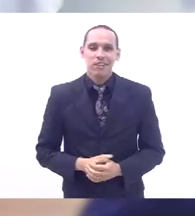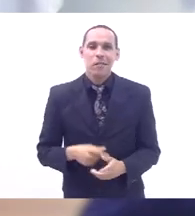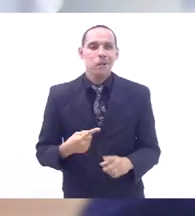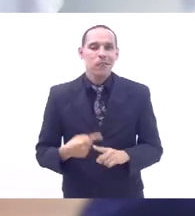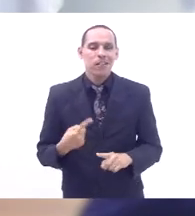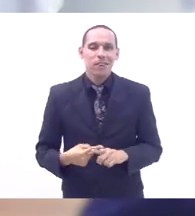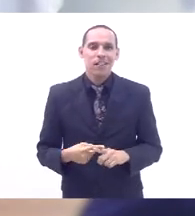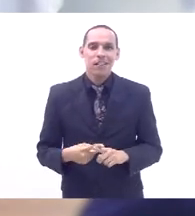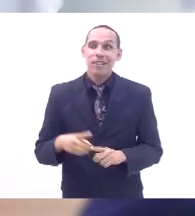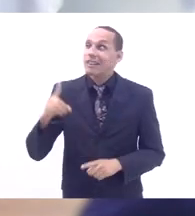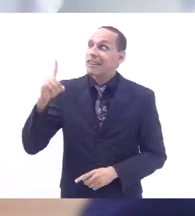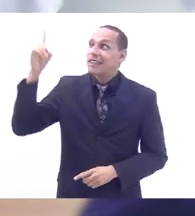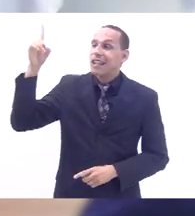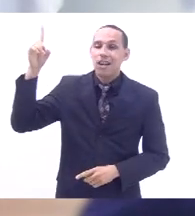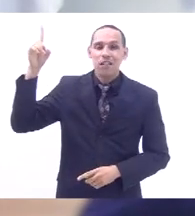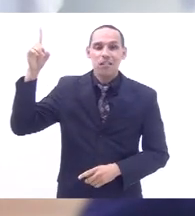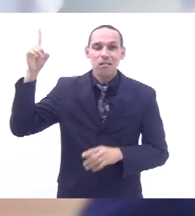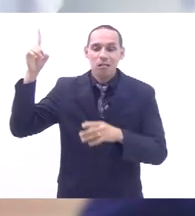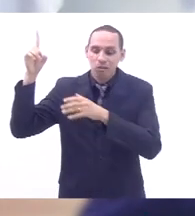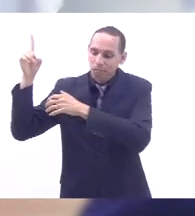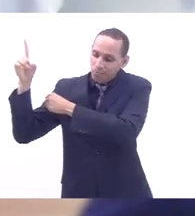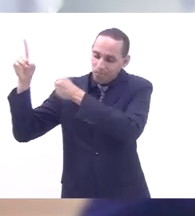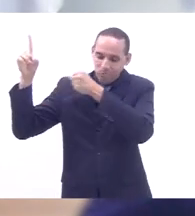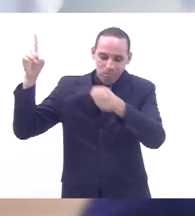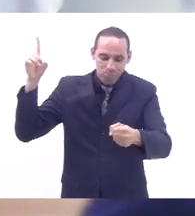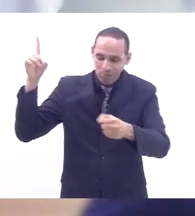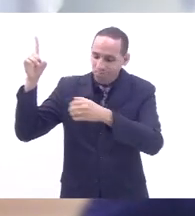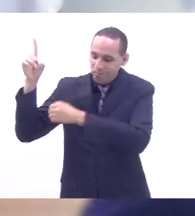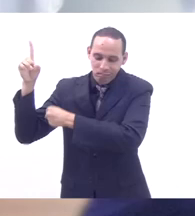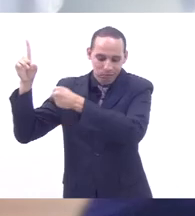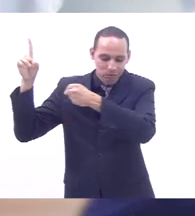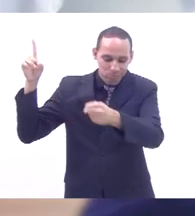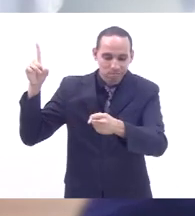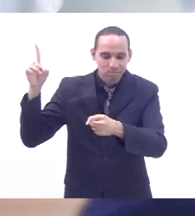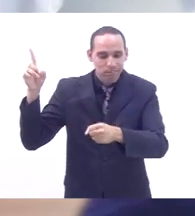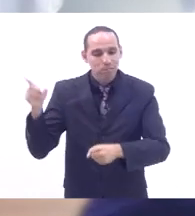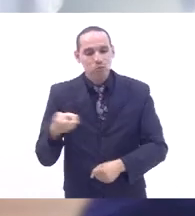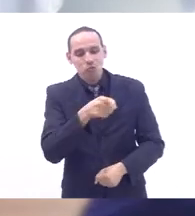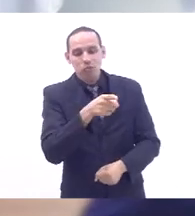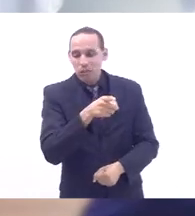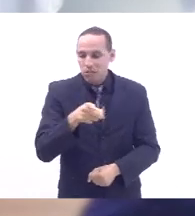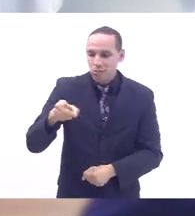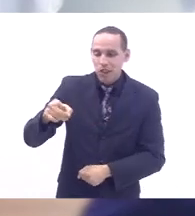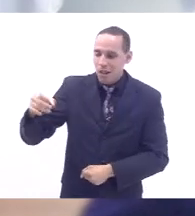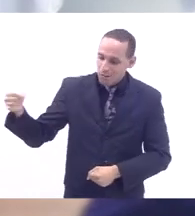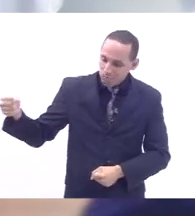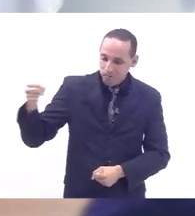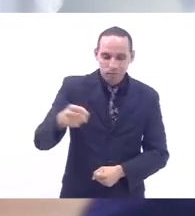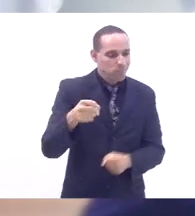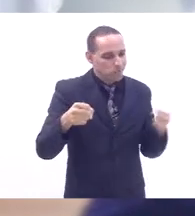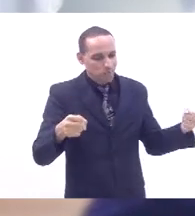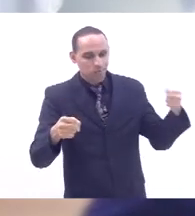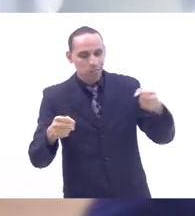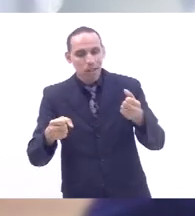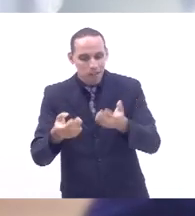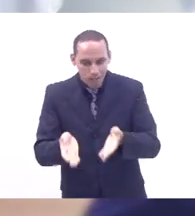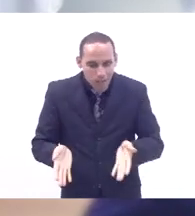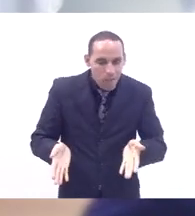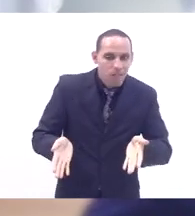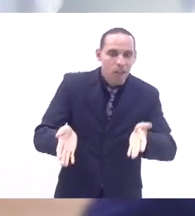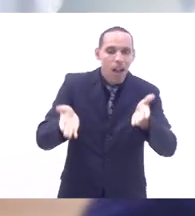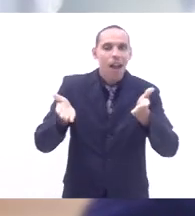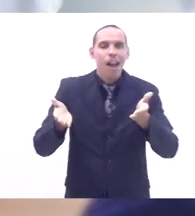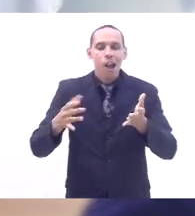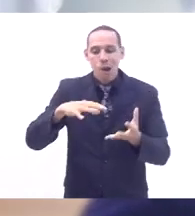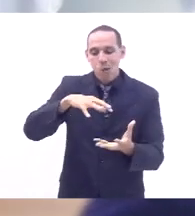porque Deus os colocaram aqui. Deus apontou para cada um e falou, ó, vocês vão para o